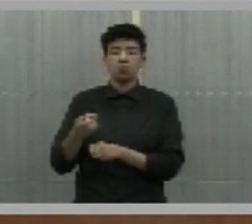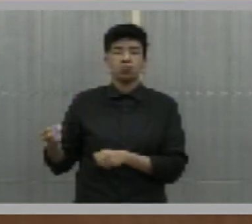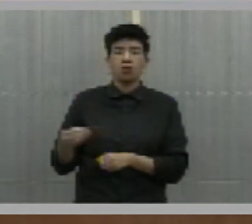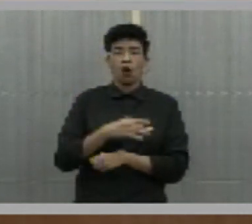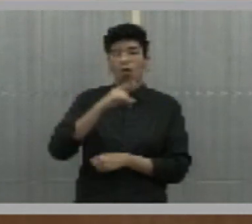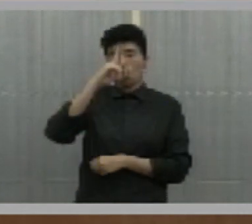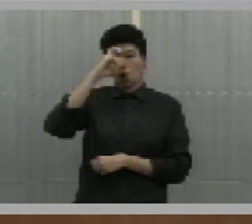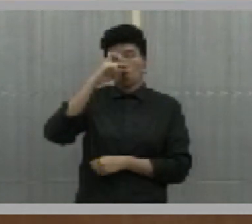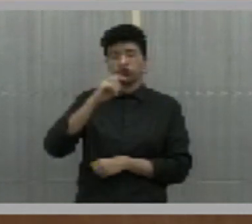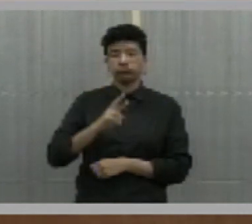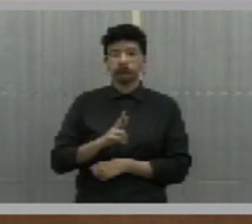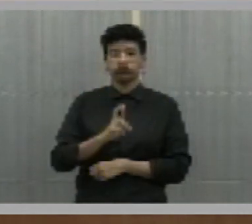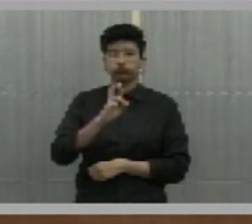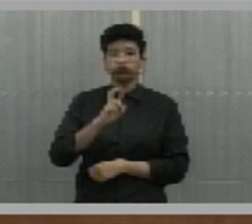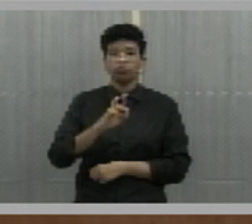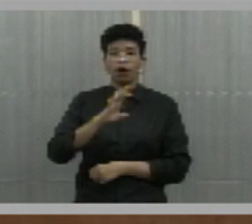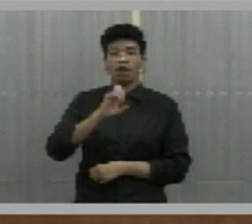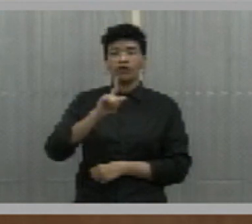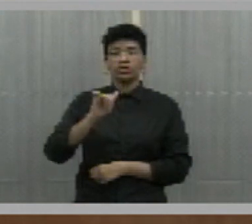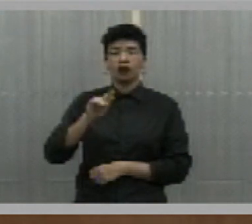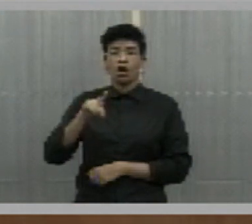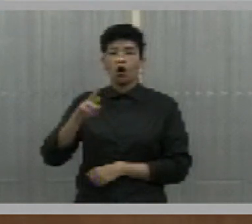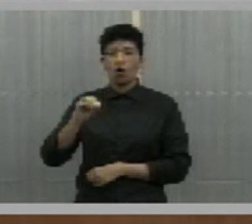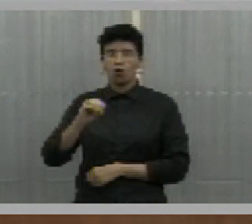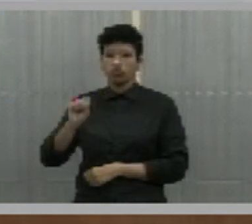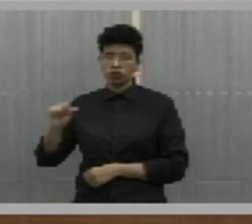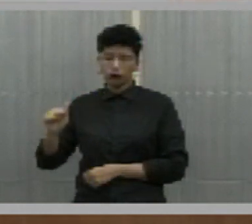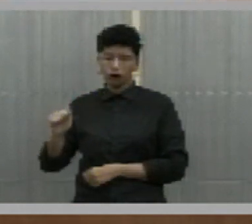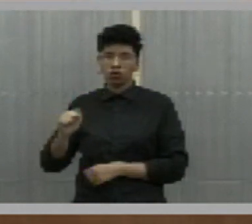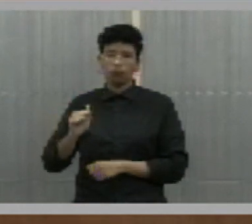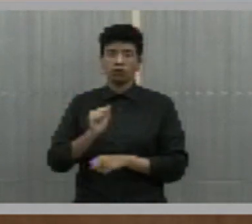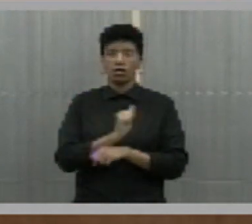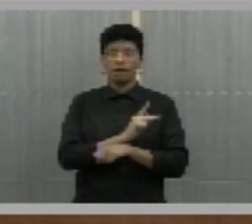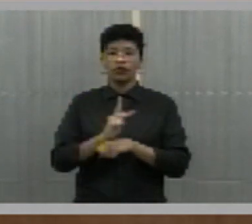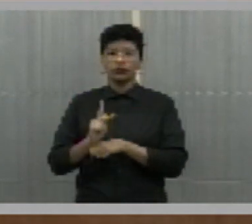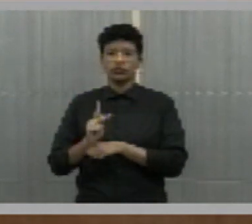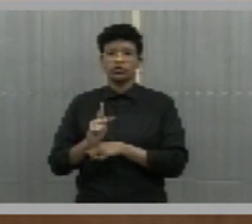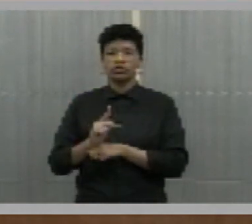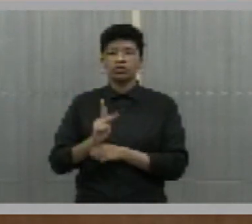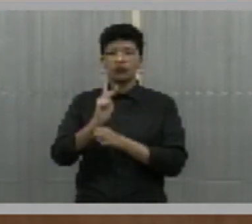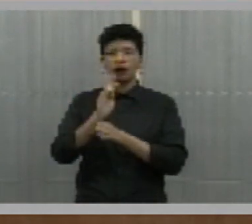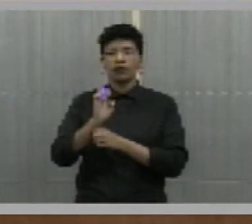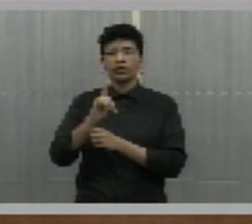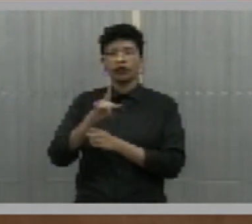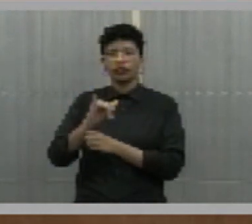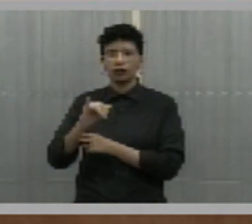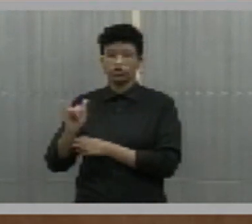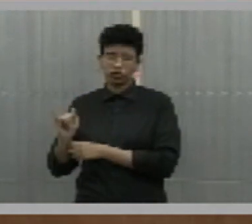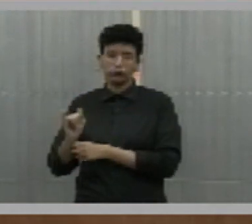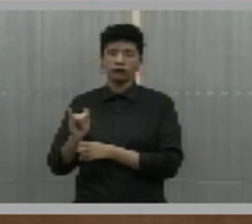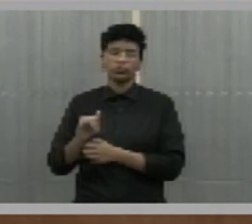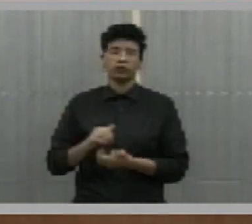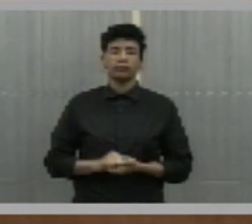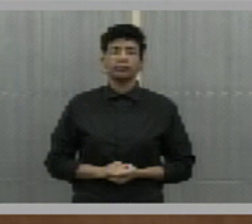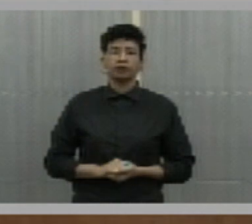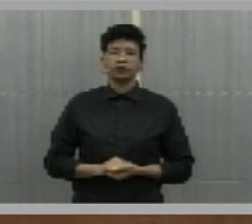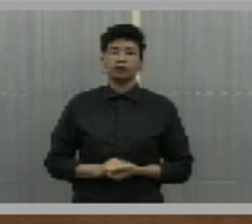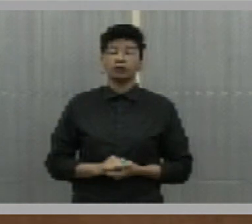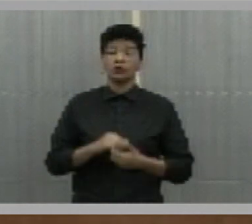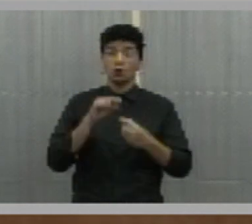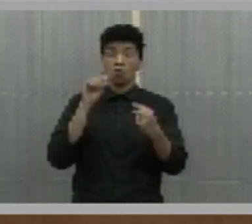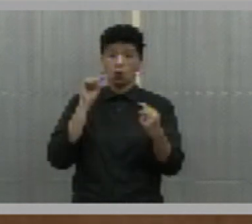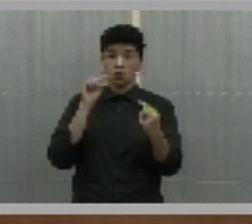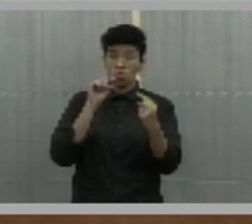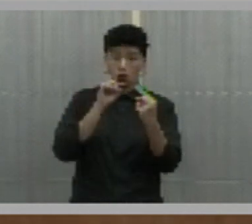maternidade Dona Evangelina Rosa, localizada na Avenida Presidente Kennedy, Zona Leste de Teresina. O